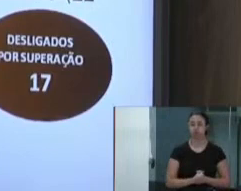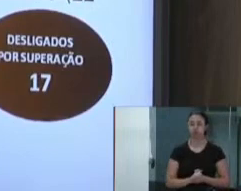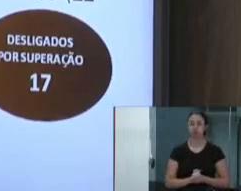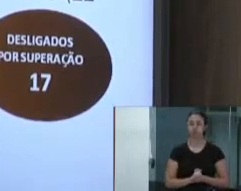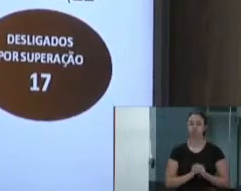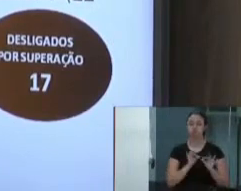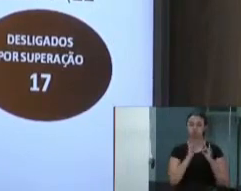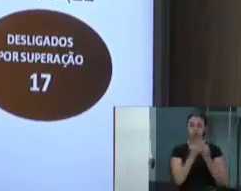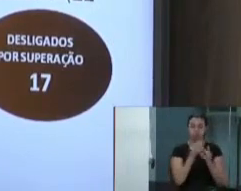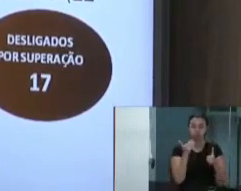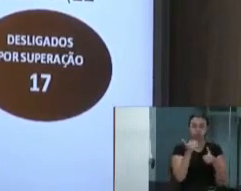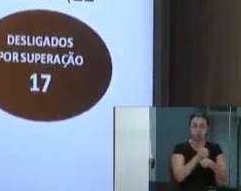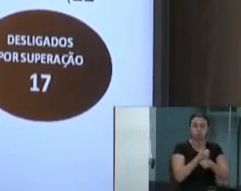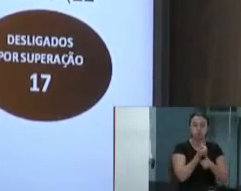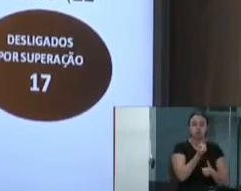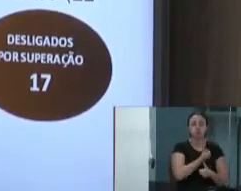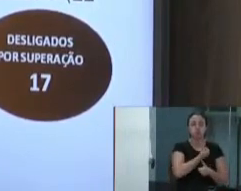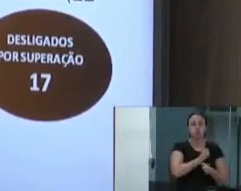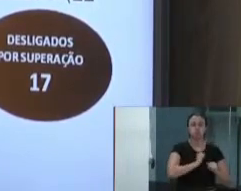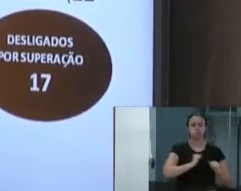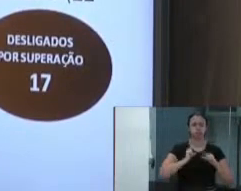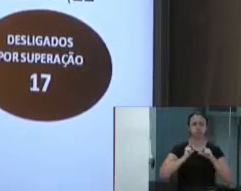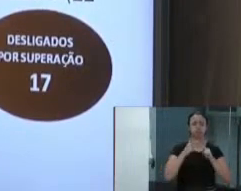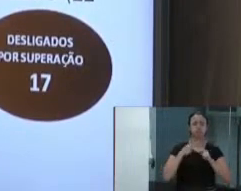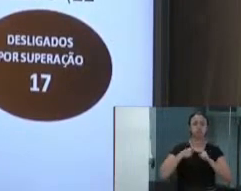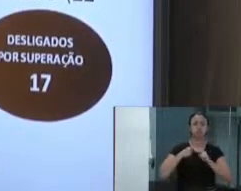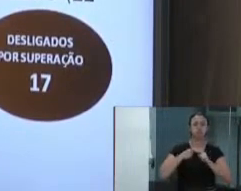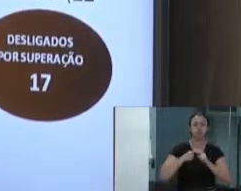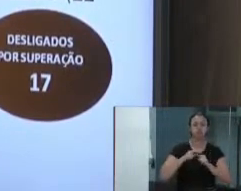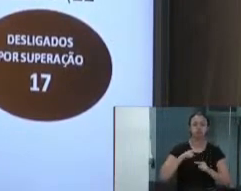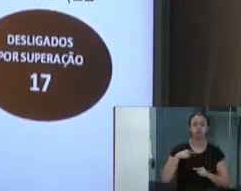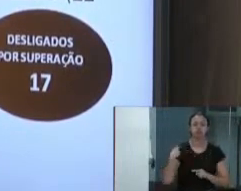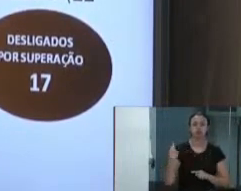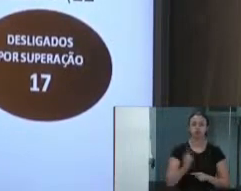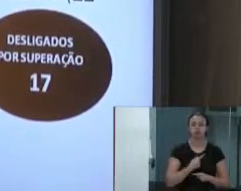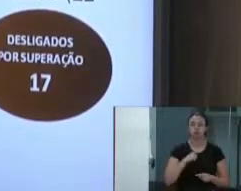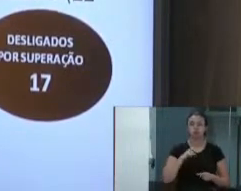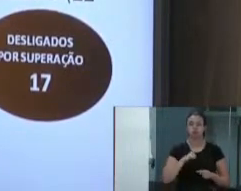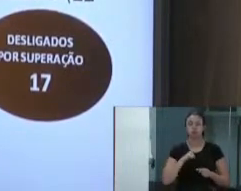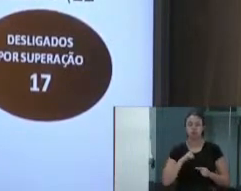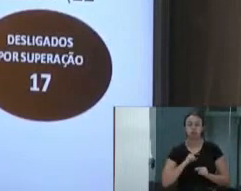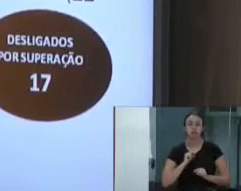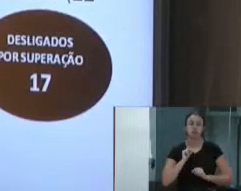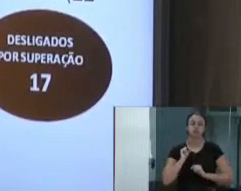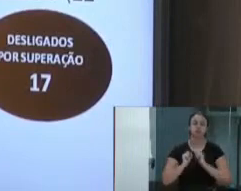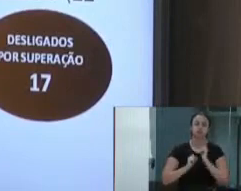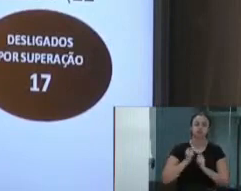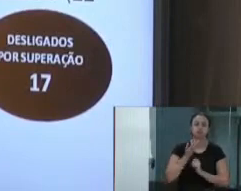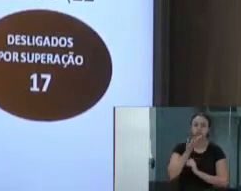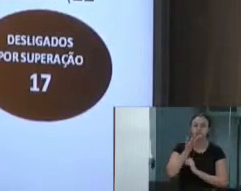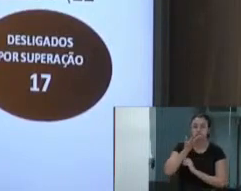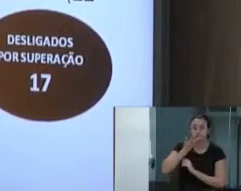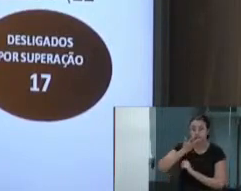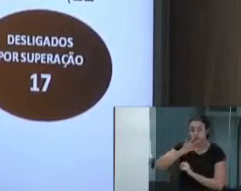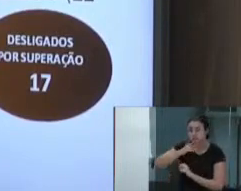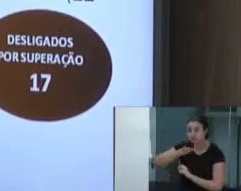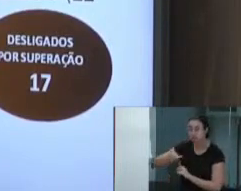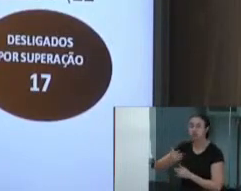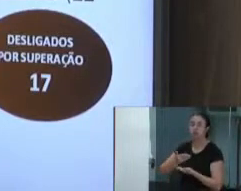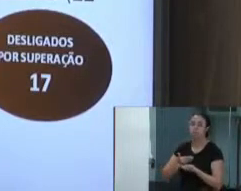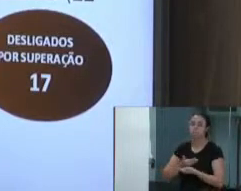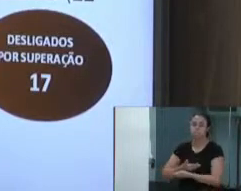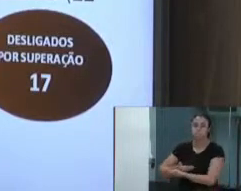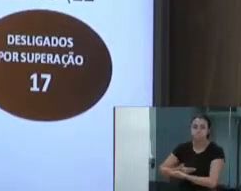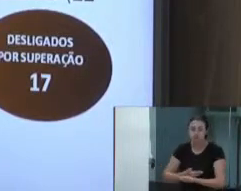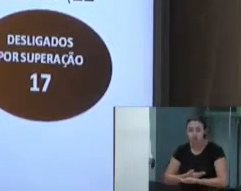número ele é bem maior aí, porque a gente tem um fluxo que crianças, os bebês, né, aqueles que são entregues de